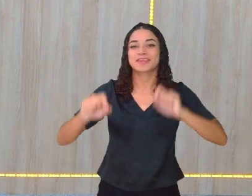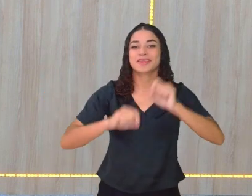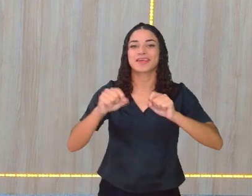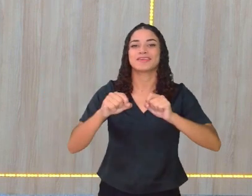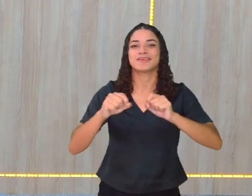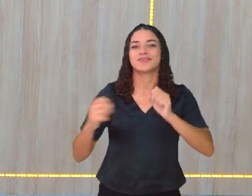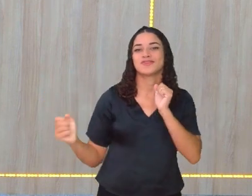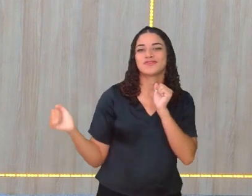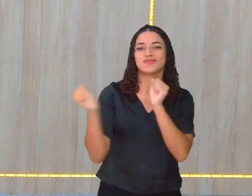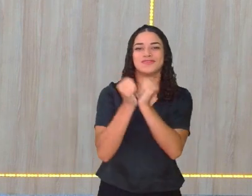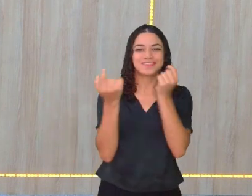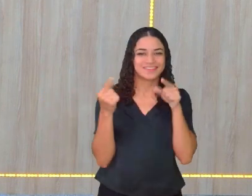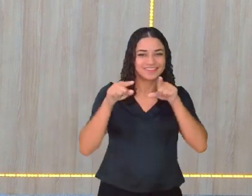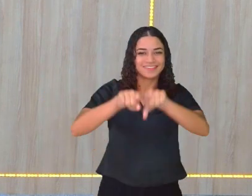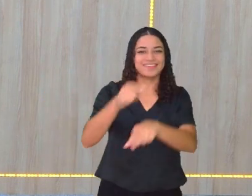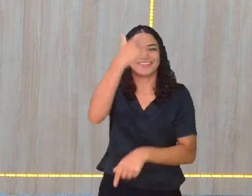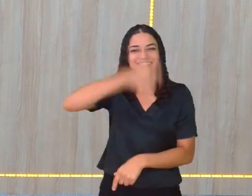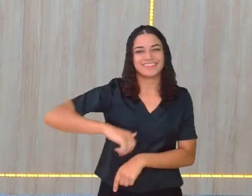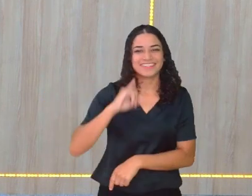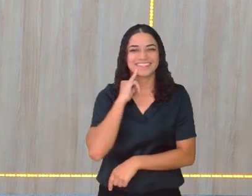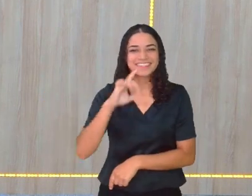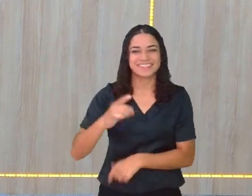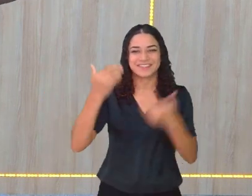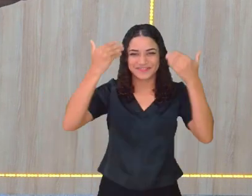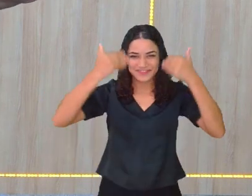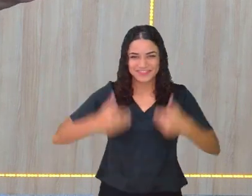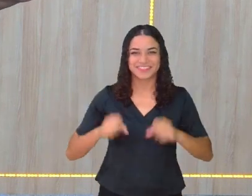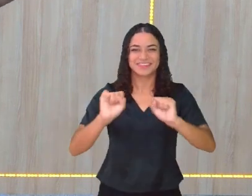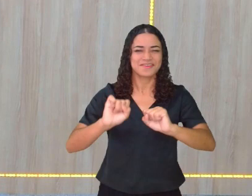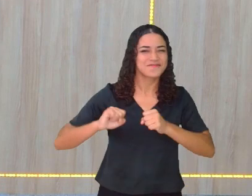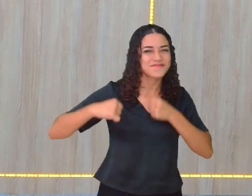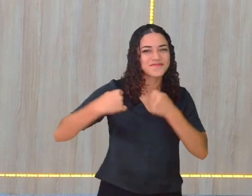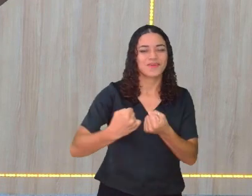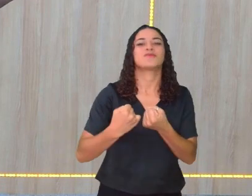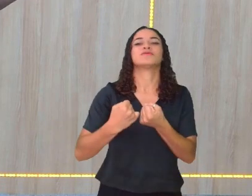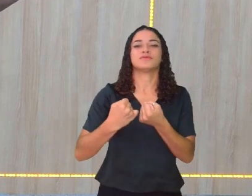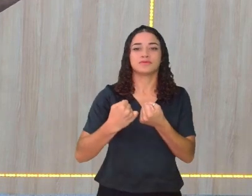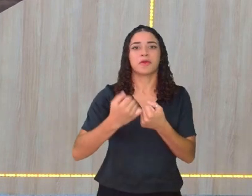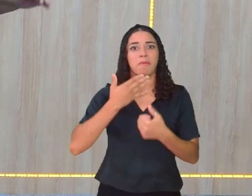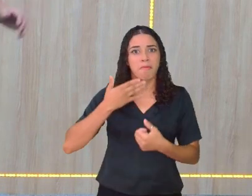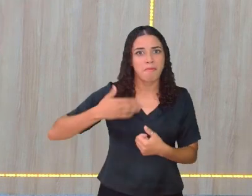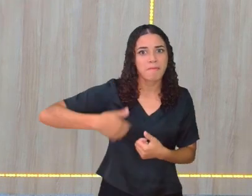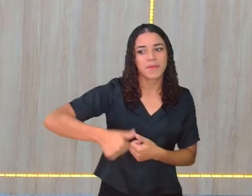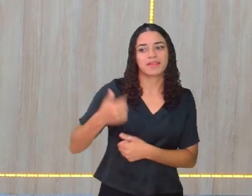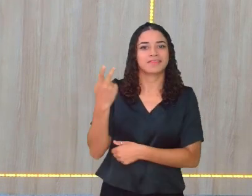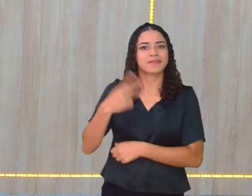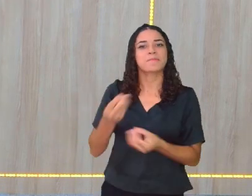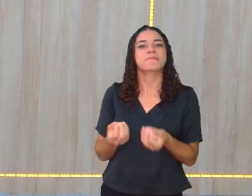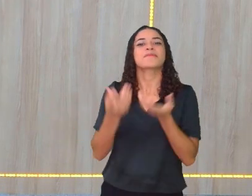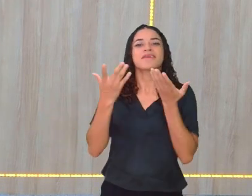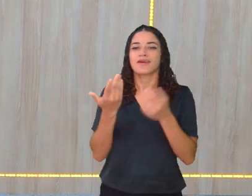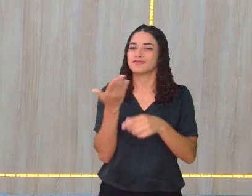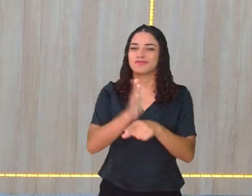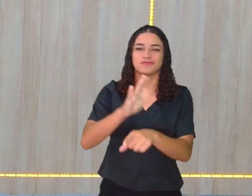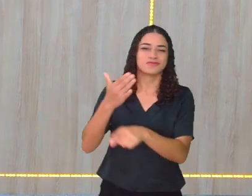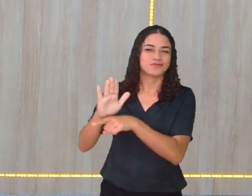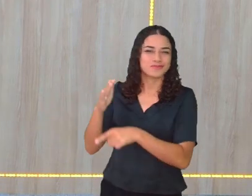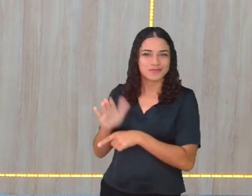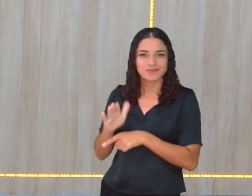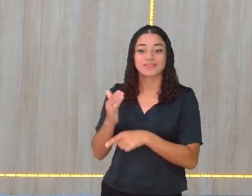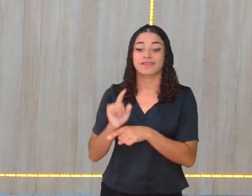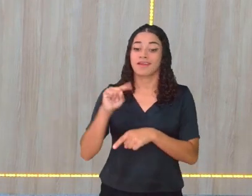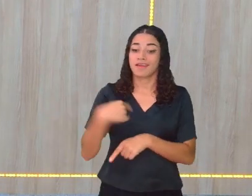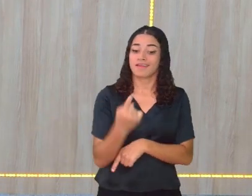nossa querida, né, Ingrid, que está aqui, ó, se esforçando, dando o seu melhor para poder ajudar